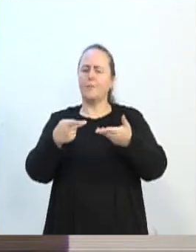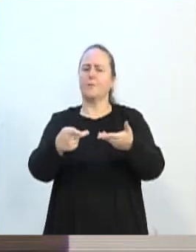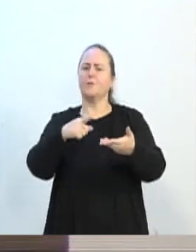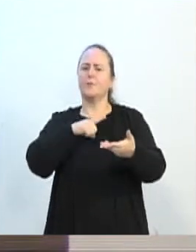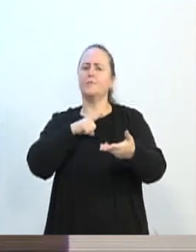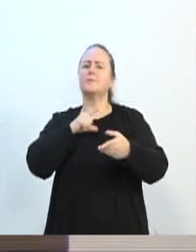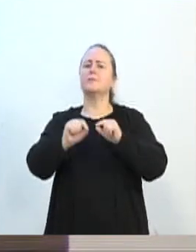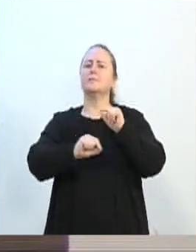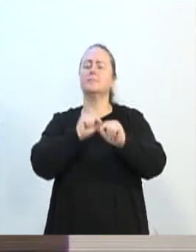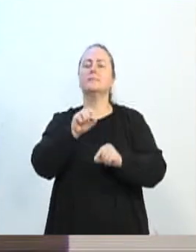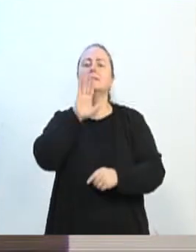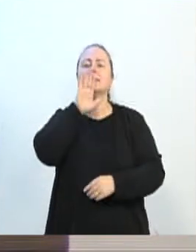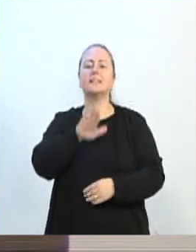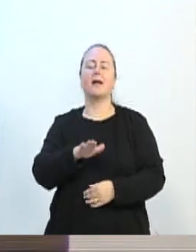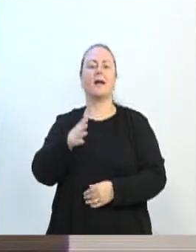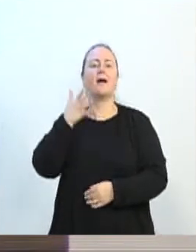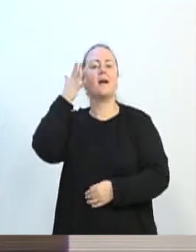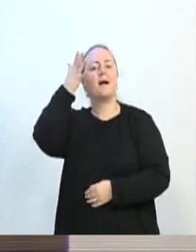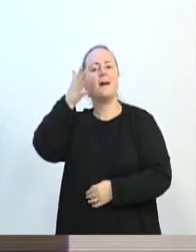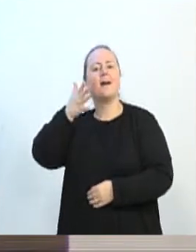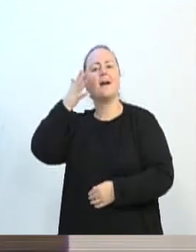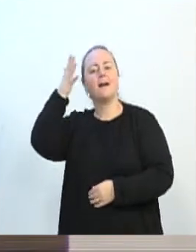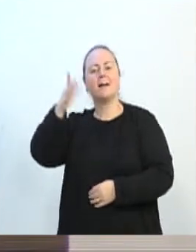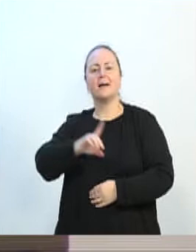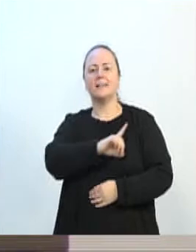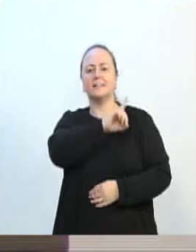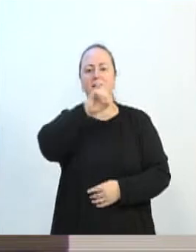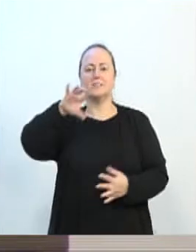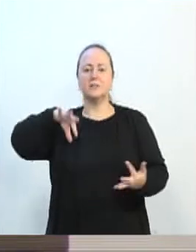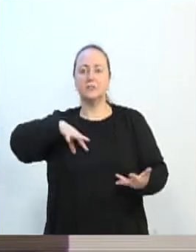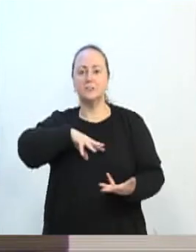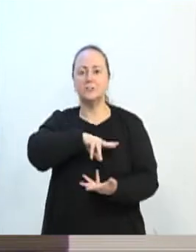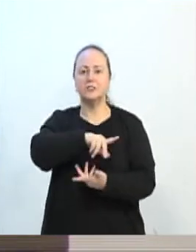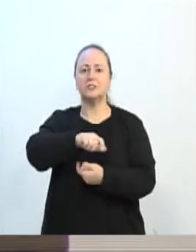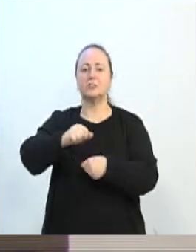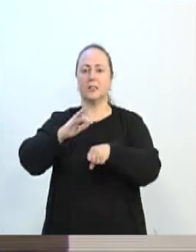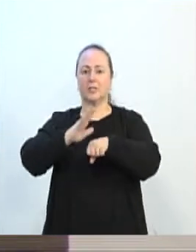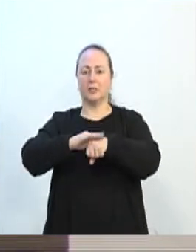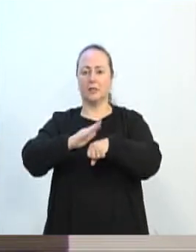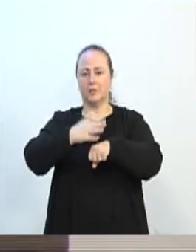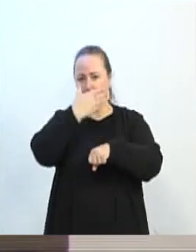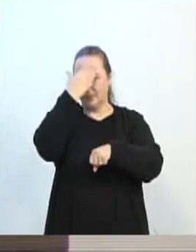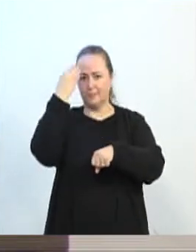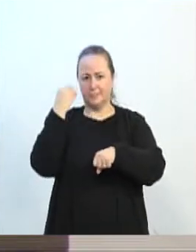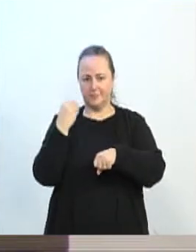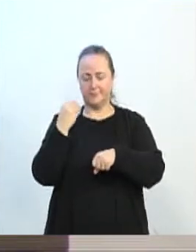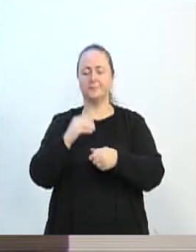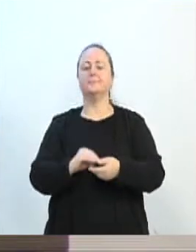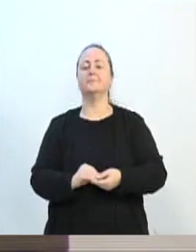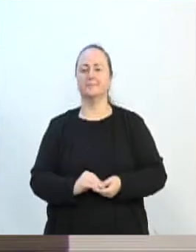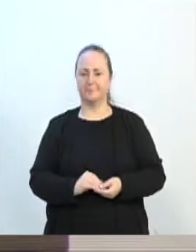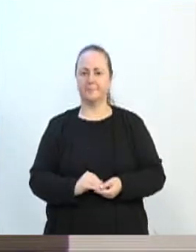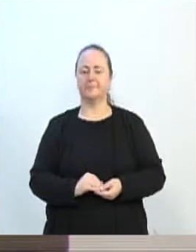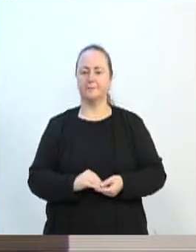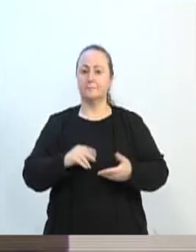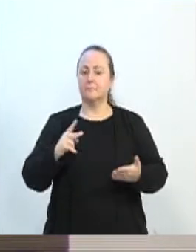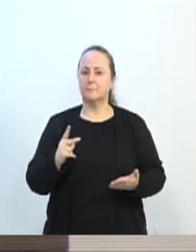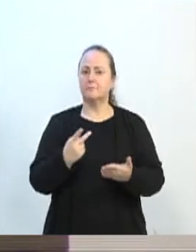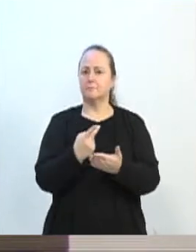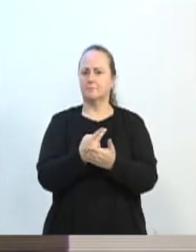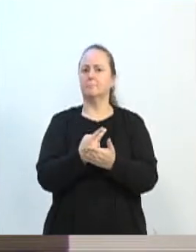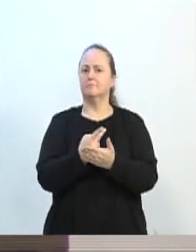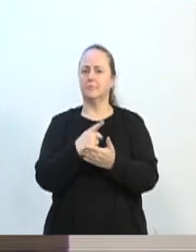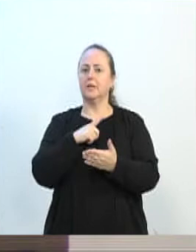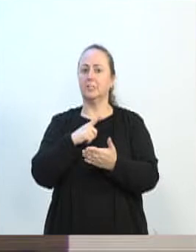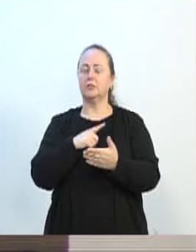palestras em comemoração ao Dia Mundial do Alzheimer na Fundação Fritz Miller. Um evento organizado pela